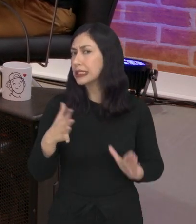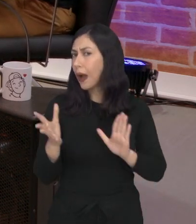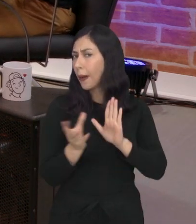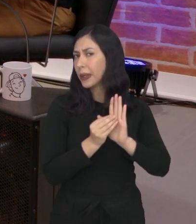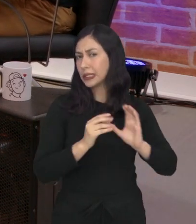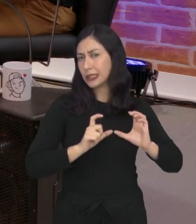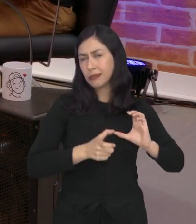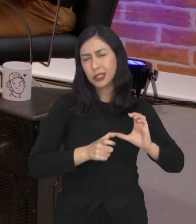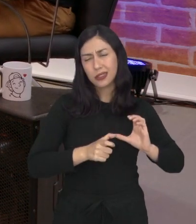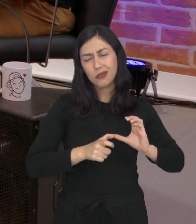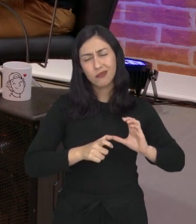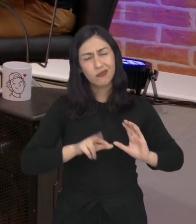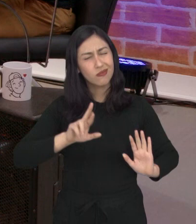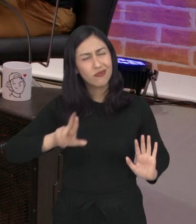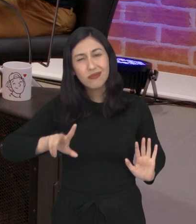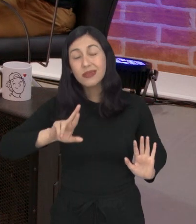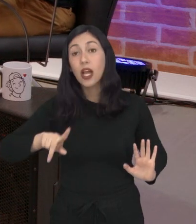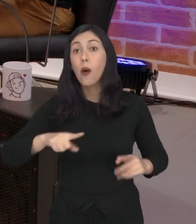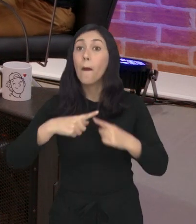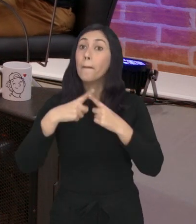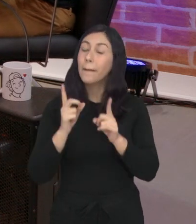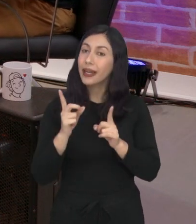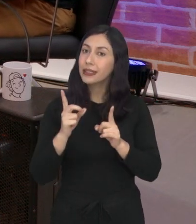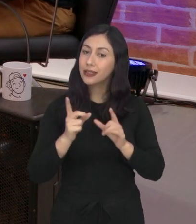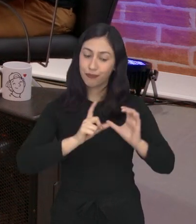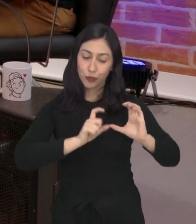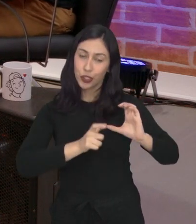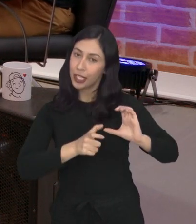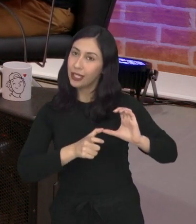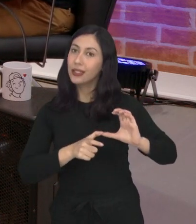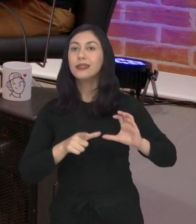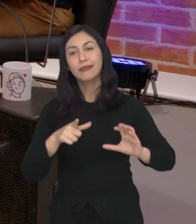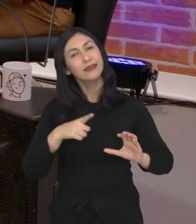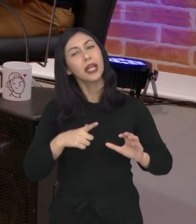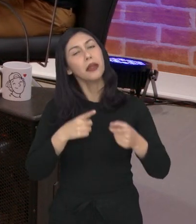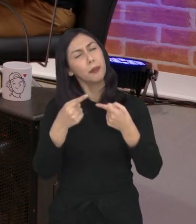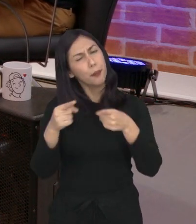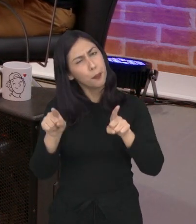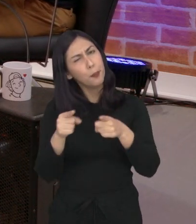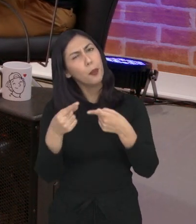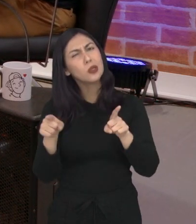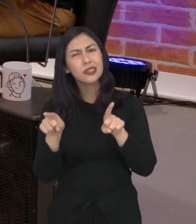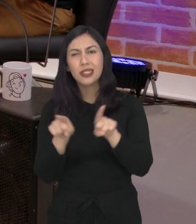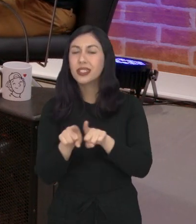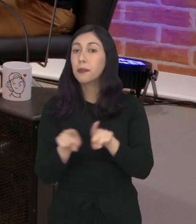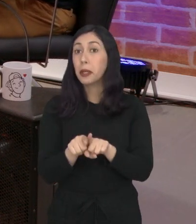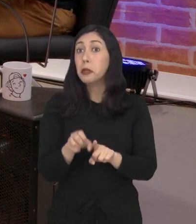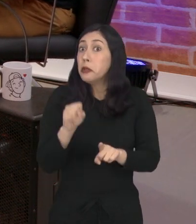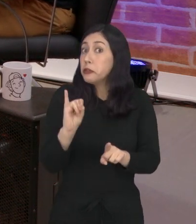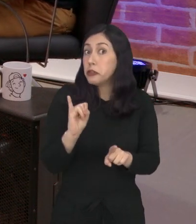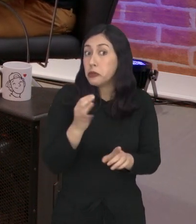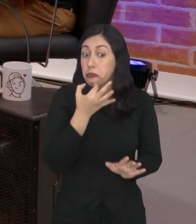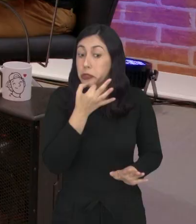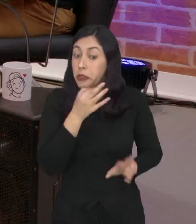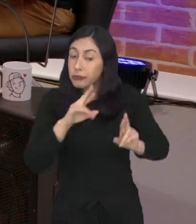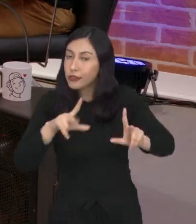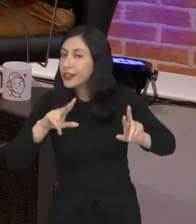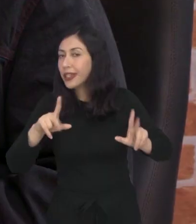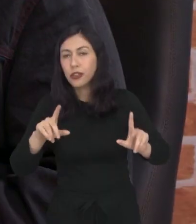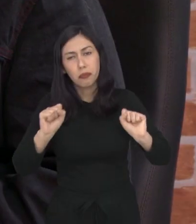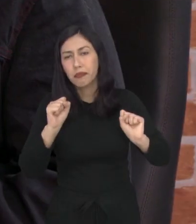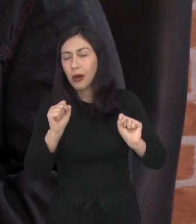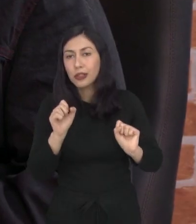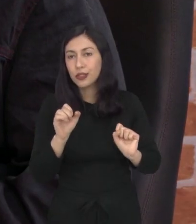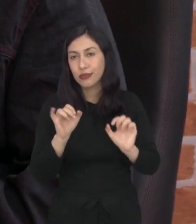eu acredito que não. Mas não existe um mundo geek sem a sua trilha sonora. Isso eu vou cravar, não sei se tá certo, se alguém quiser brigar comigo, briga. Mas,